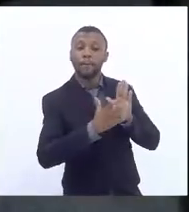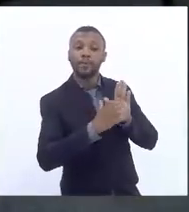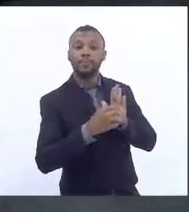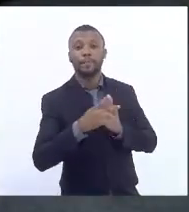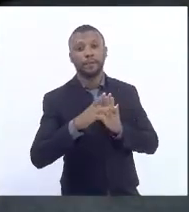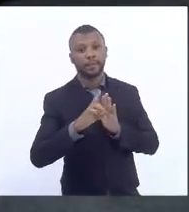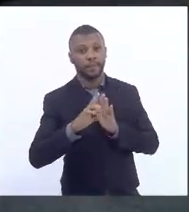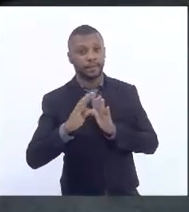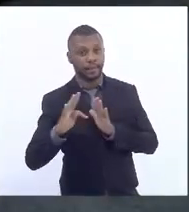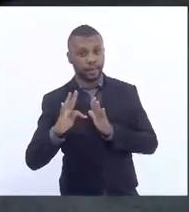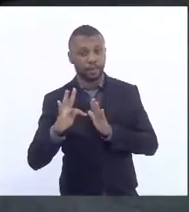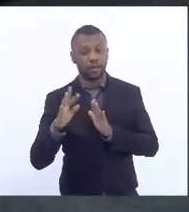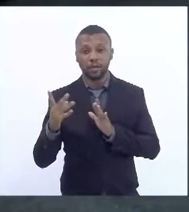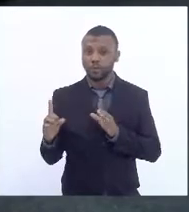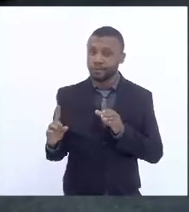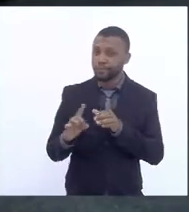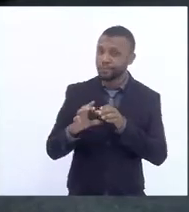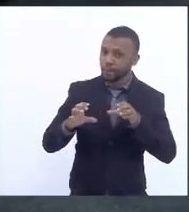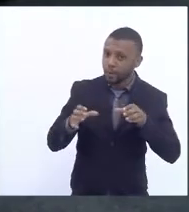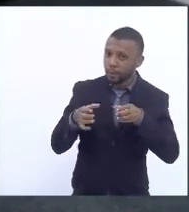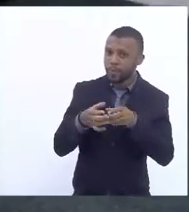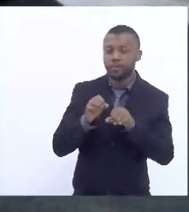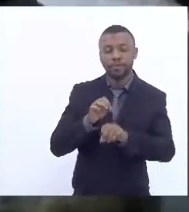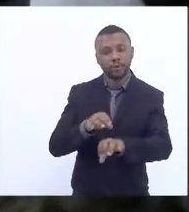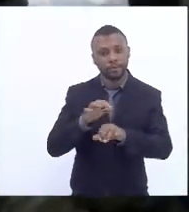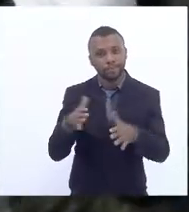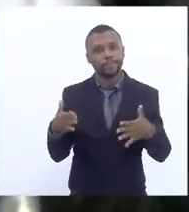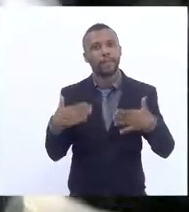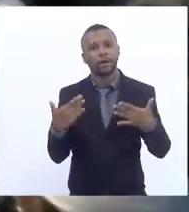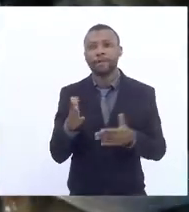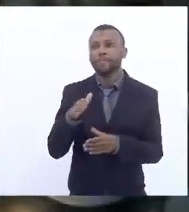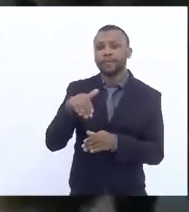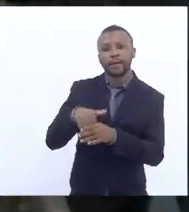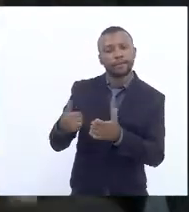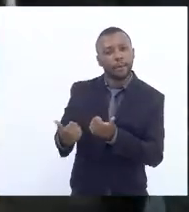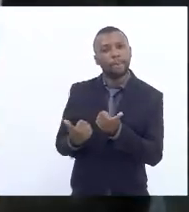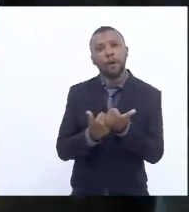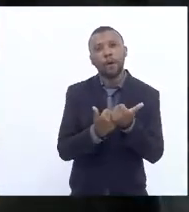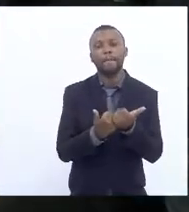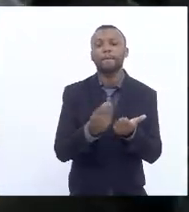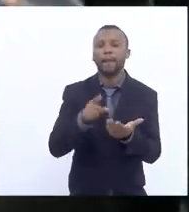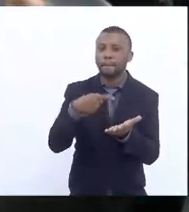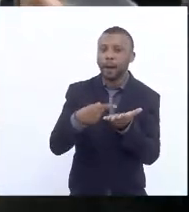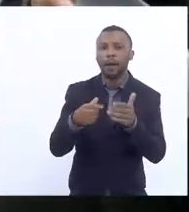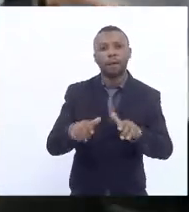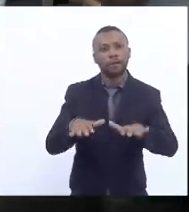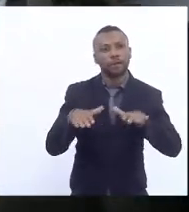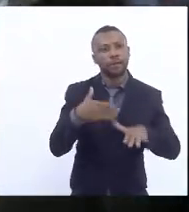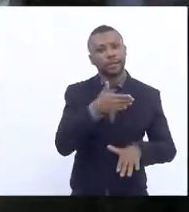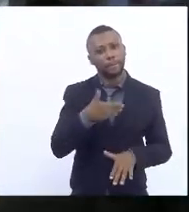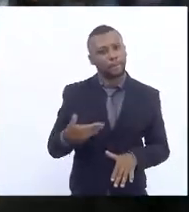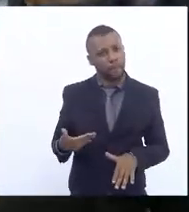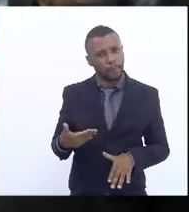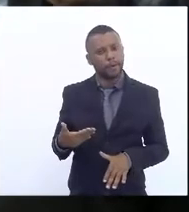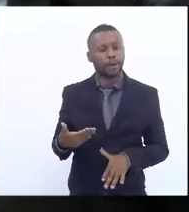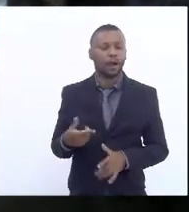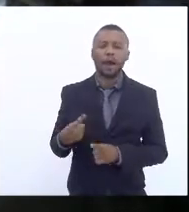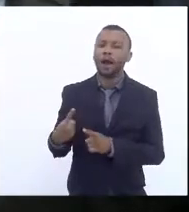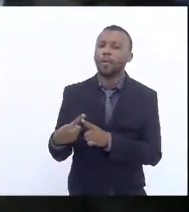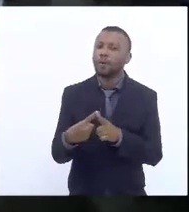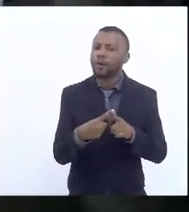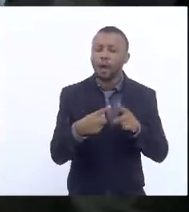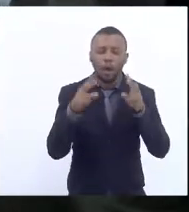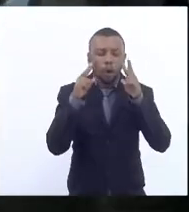Comissão de Educação e com muita alegria votei favoravelmente pela realização da audiência pública, porque